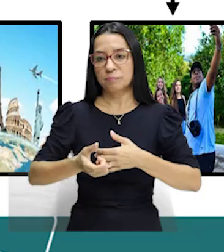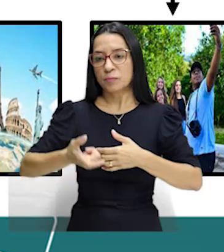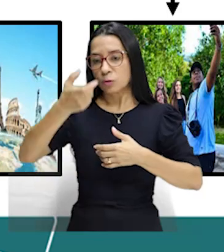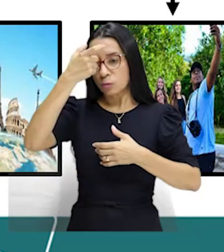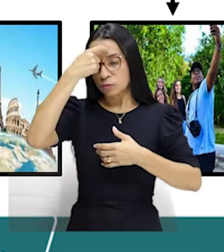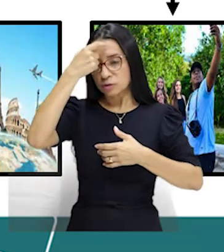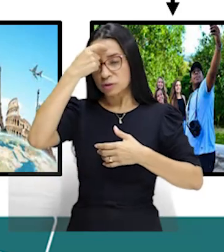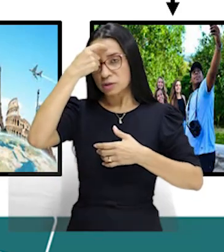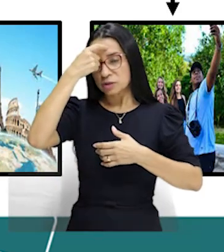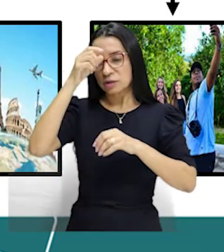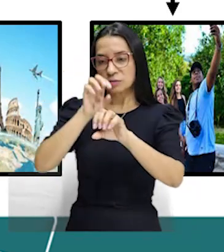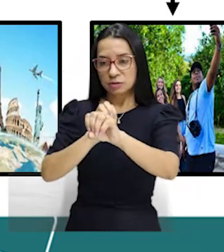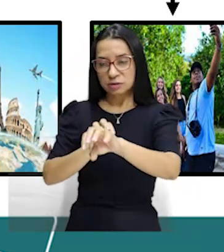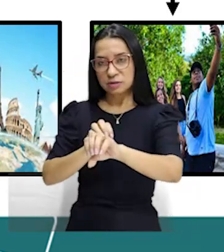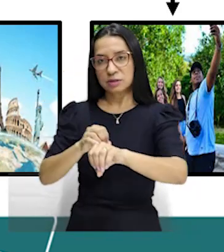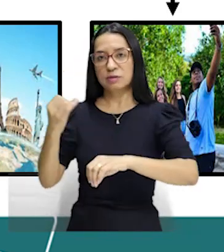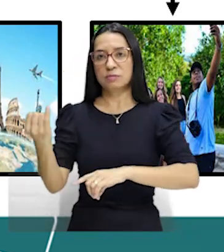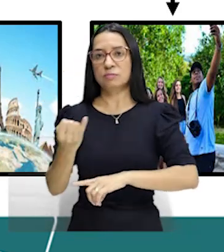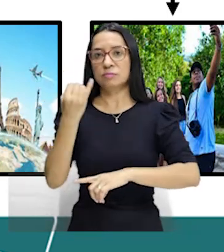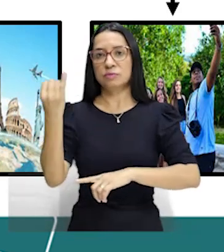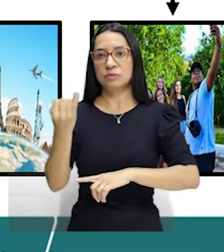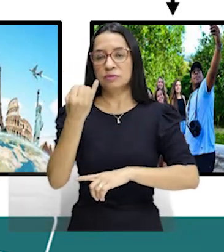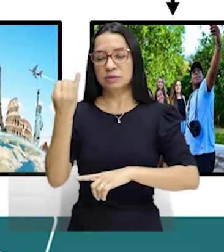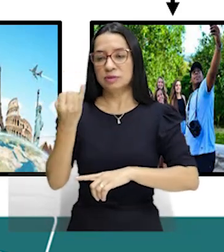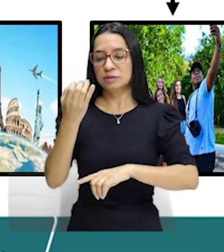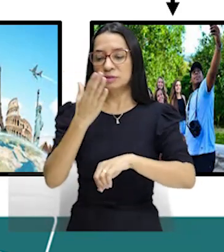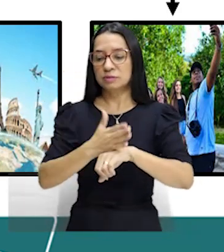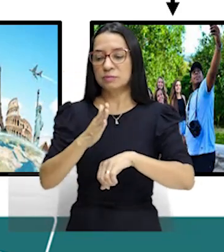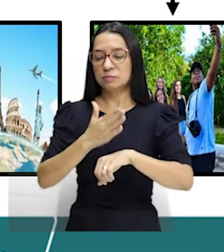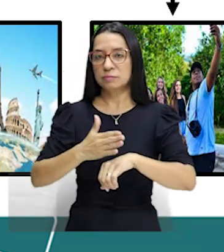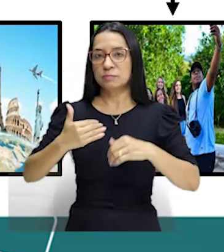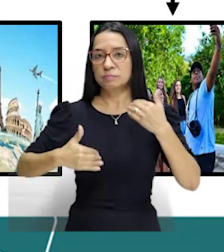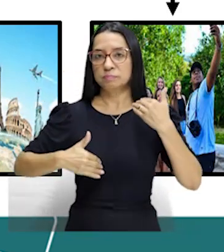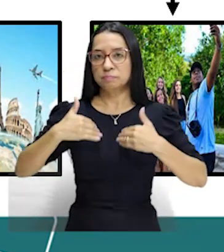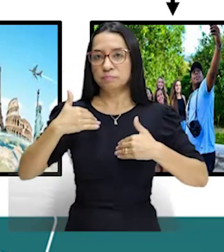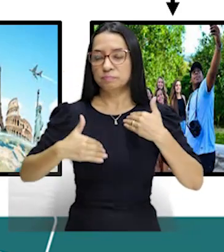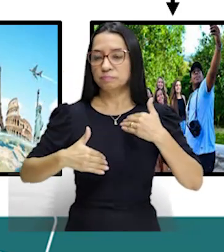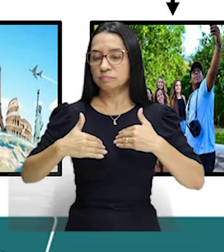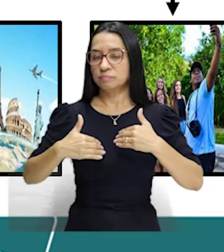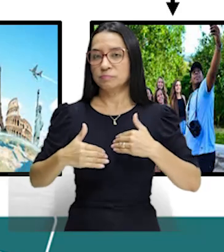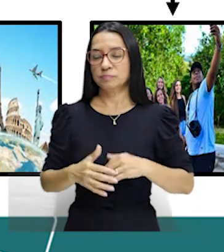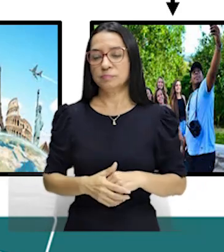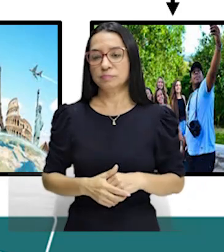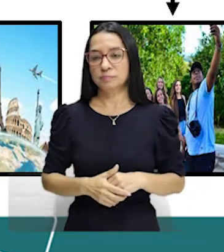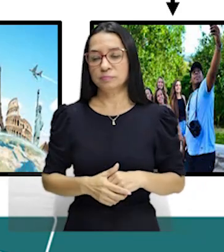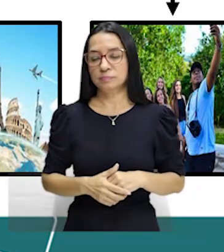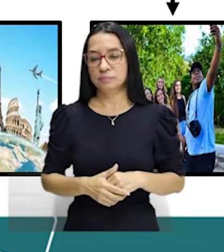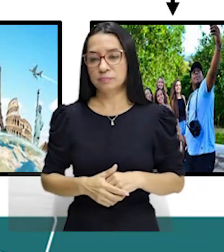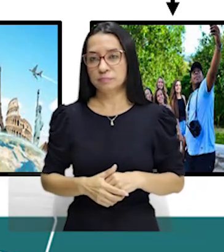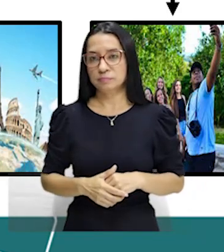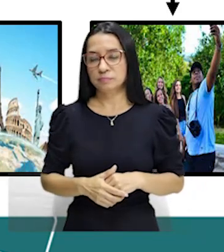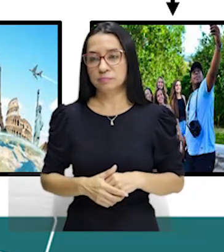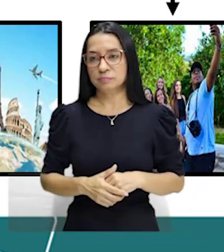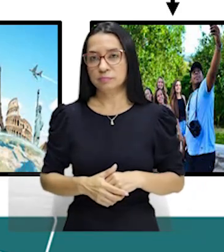conscientizá-los o tempo todo da importância da prática de exercícios físicos, que a prática de exercícios físicos